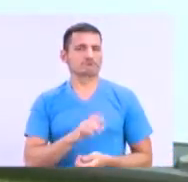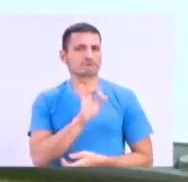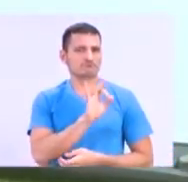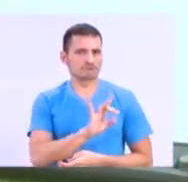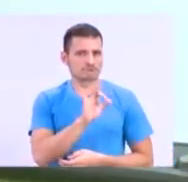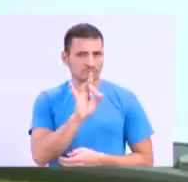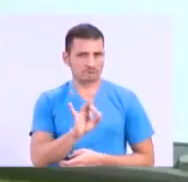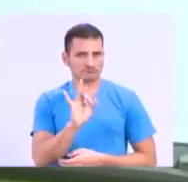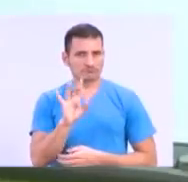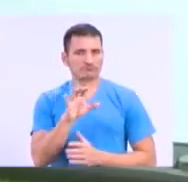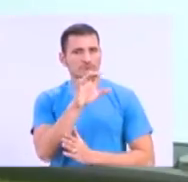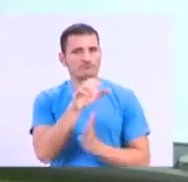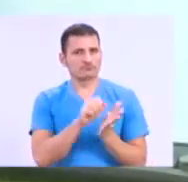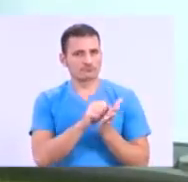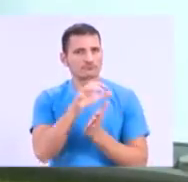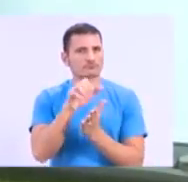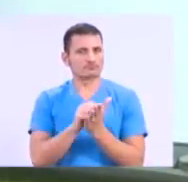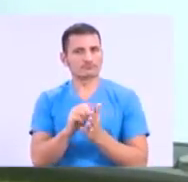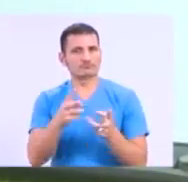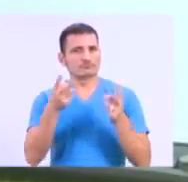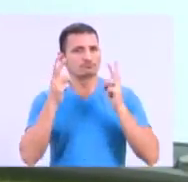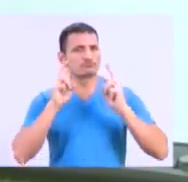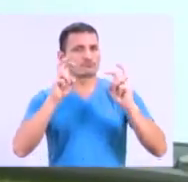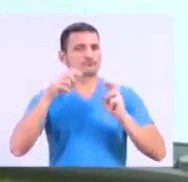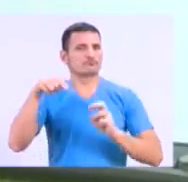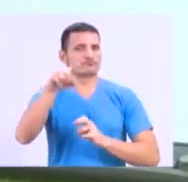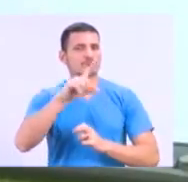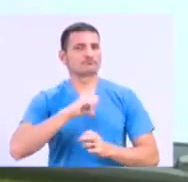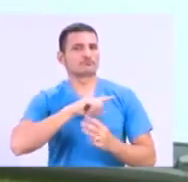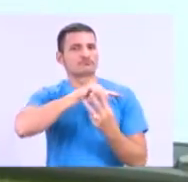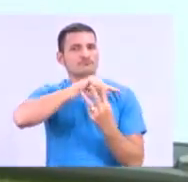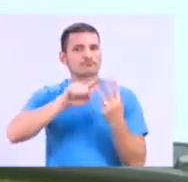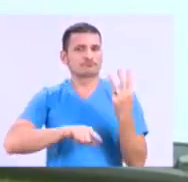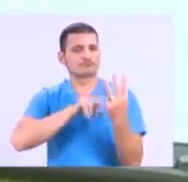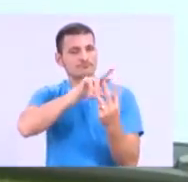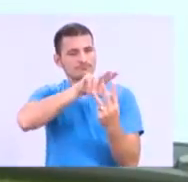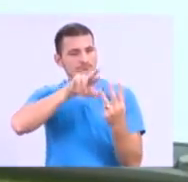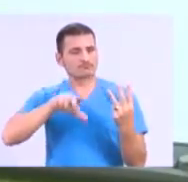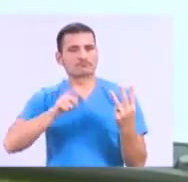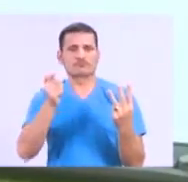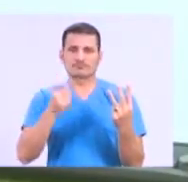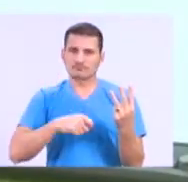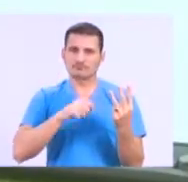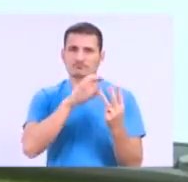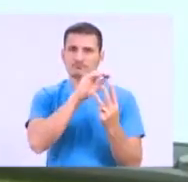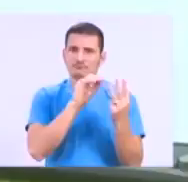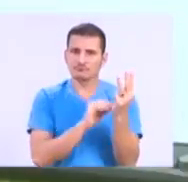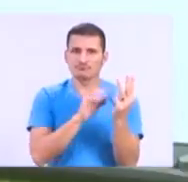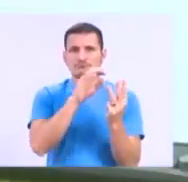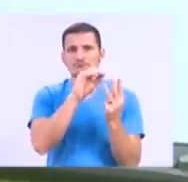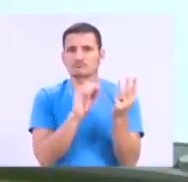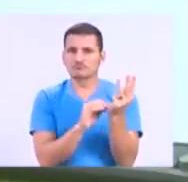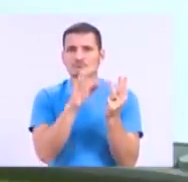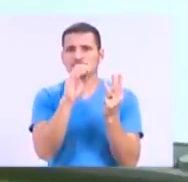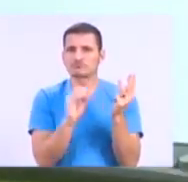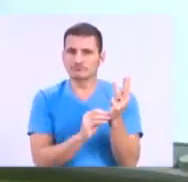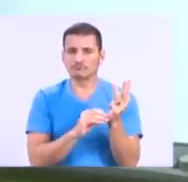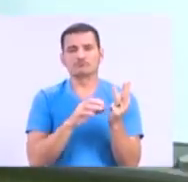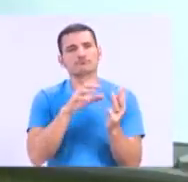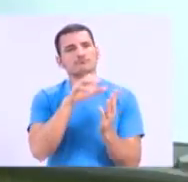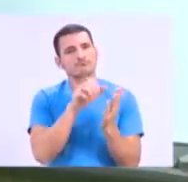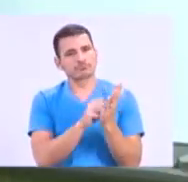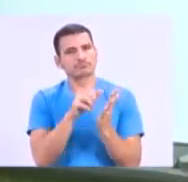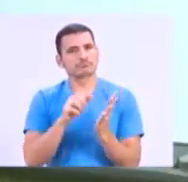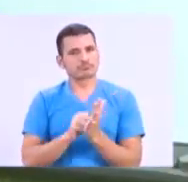softwares? Percebam que nós temos aí 3 softwares diferentes um do outro, né? Professor, é possível instalar? É possível, né?